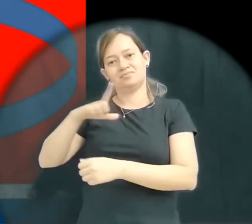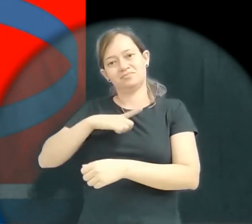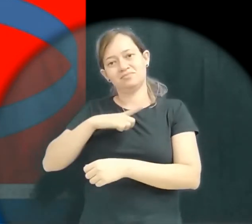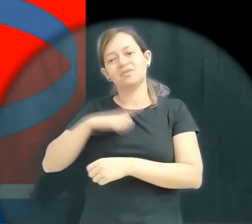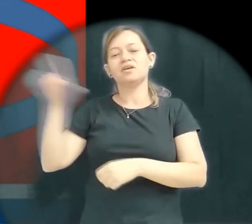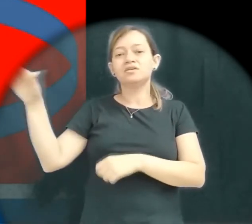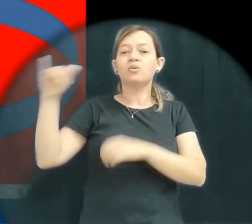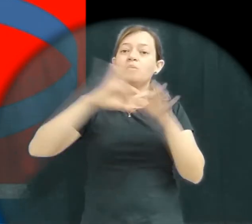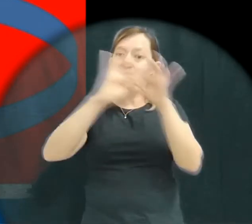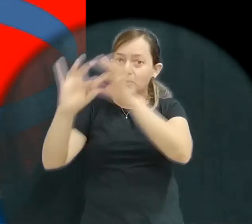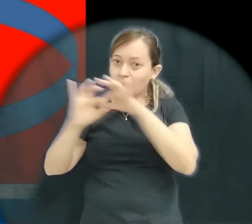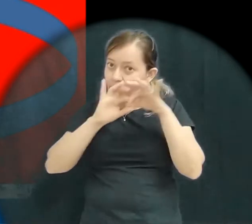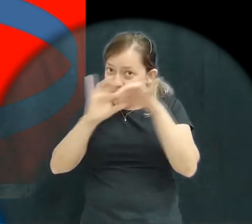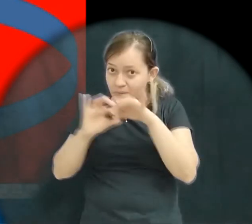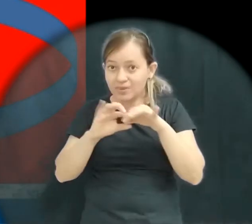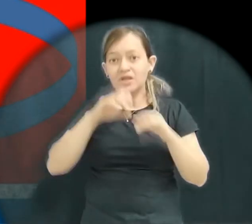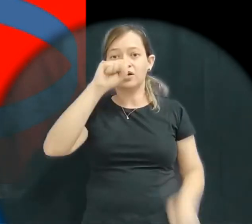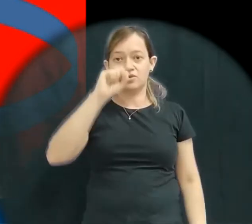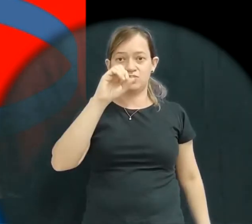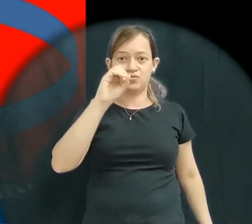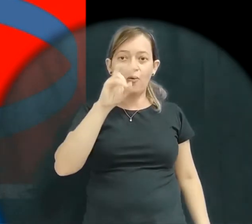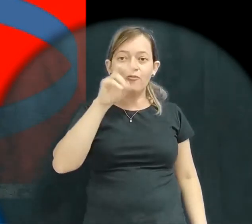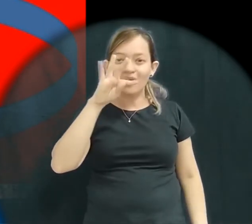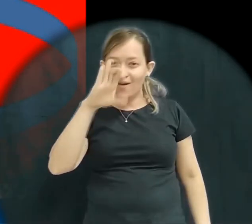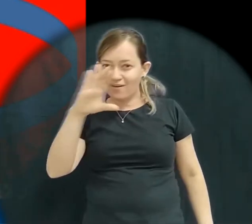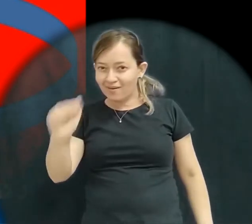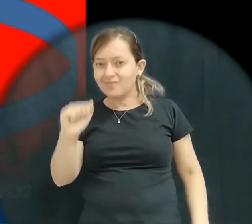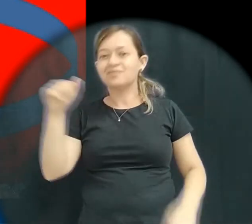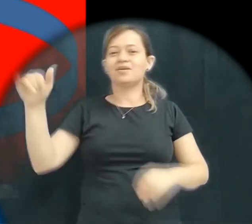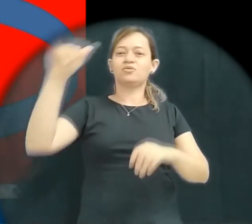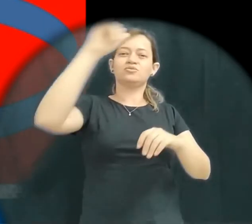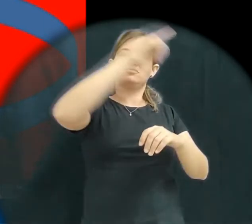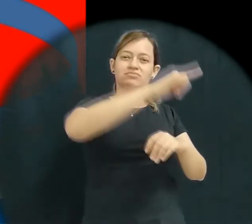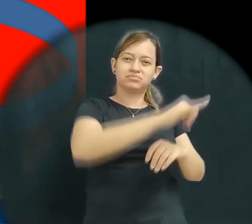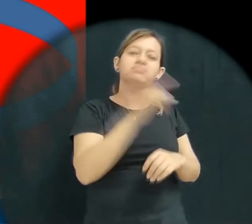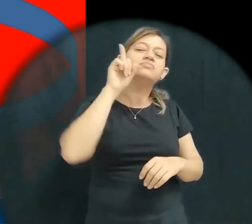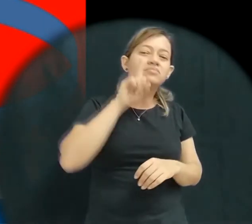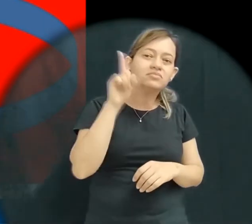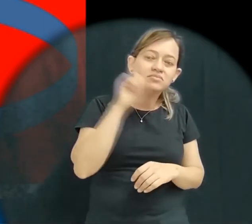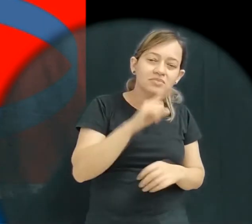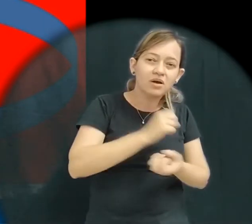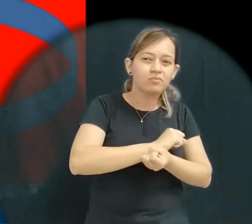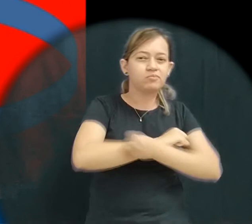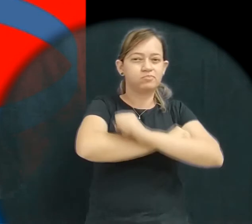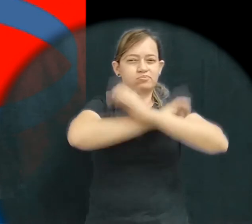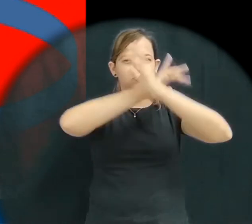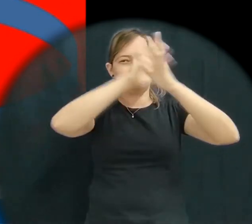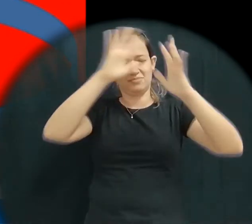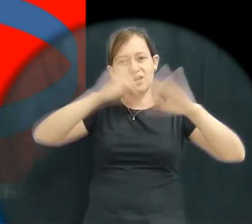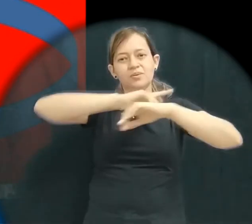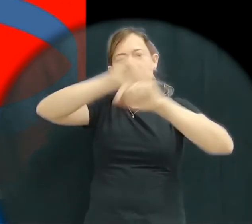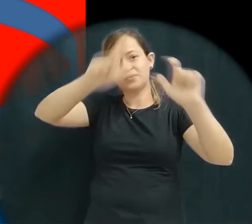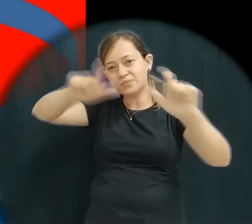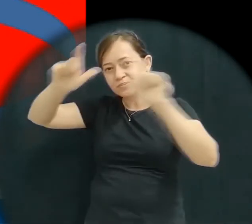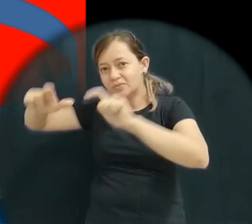bombas para um possível ataque nuclear contra os Estados Unidos, assim como os Estados Unidos também espalhou essas bombas em todos os